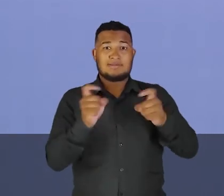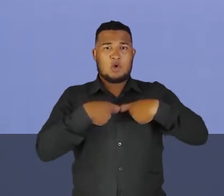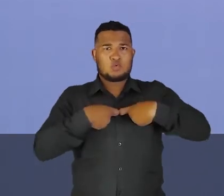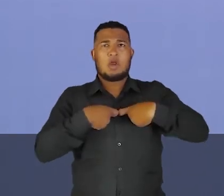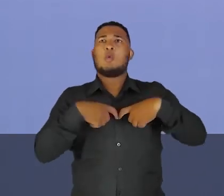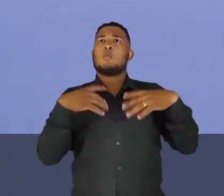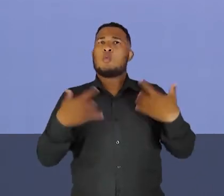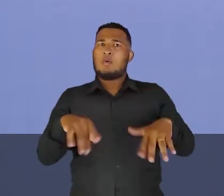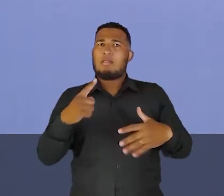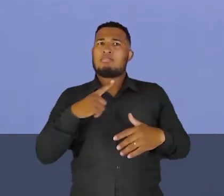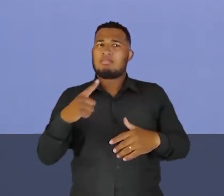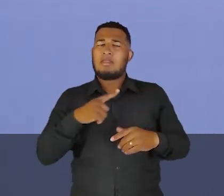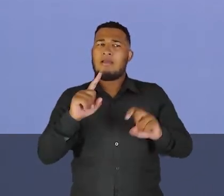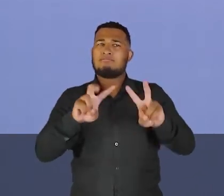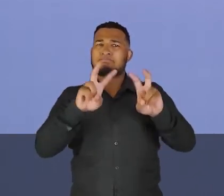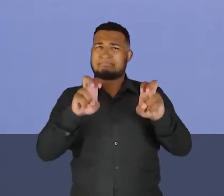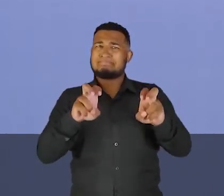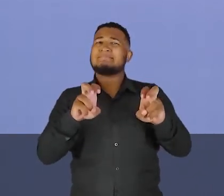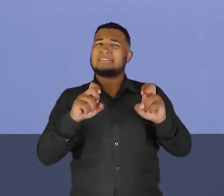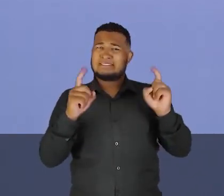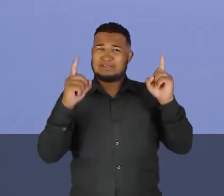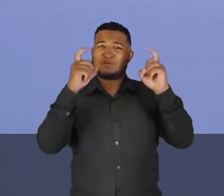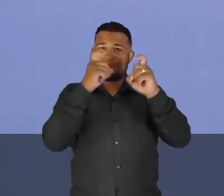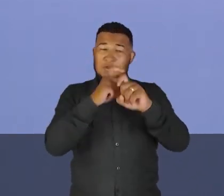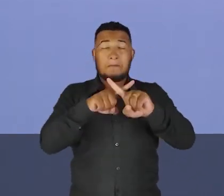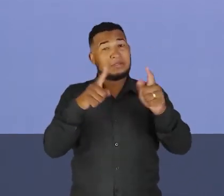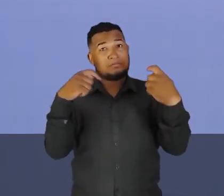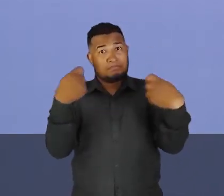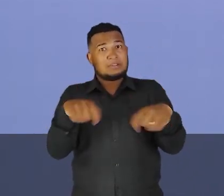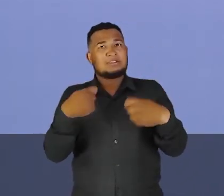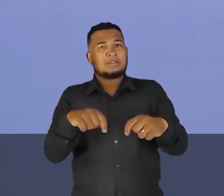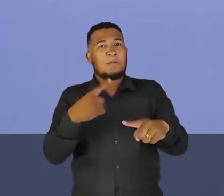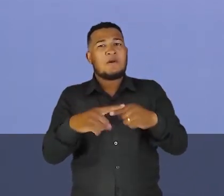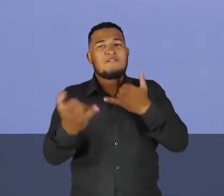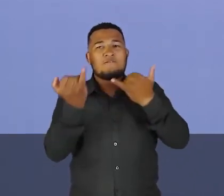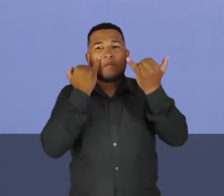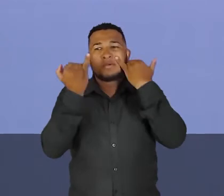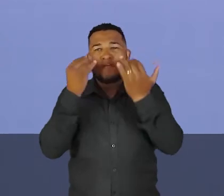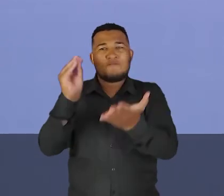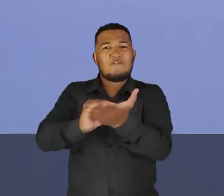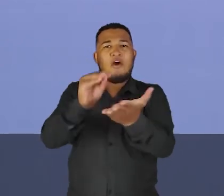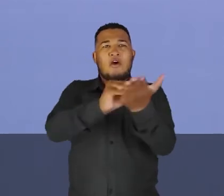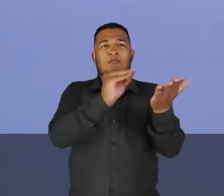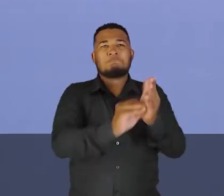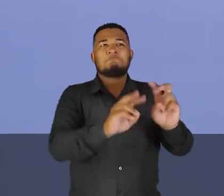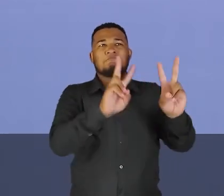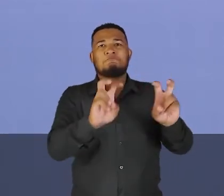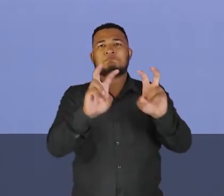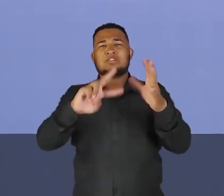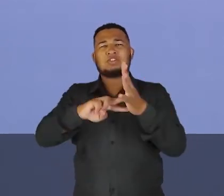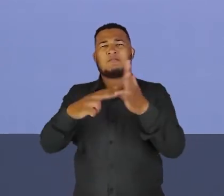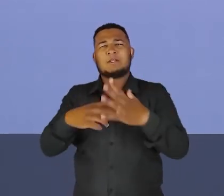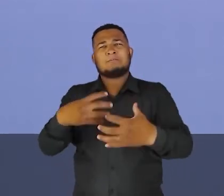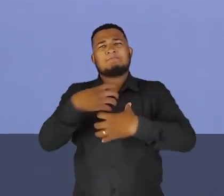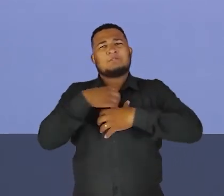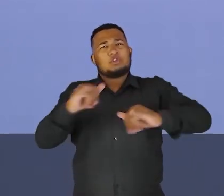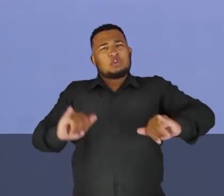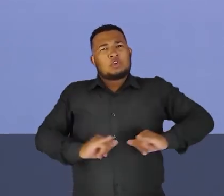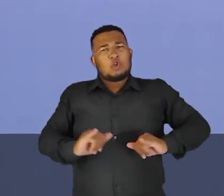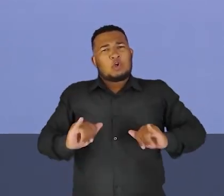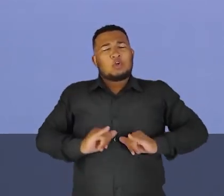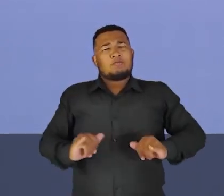tabu na nossa cultura, tá? Mas a gente precisa falar, porque a desinformação sobre este tema tem gerado muito sofrimento em muitas